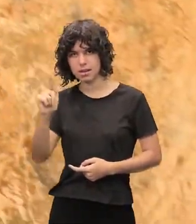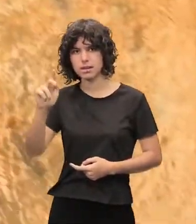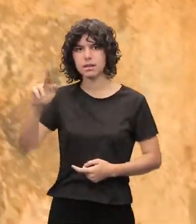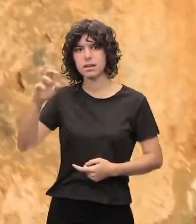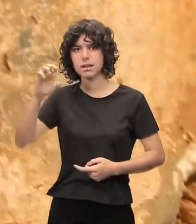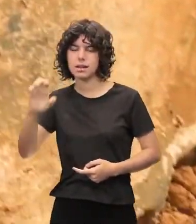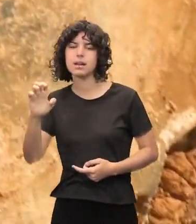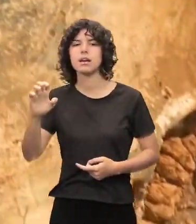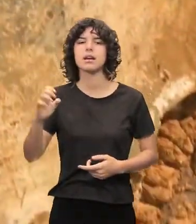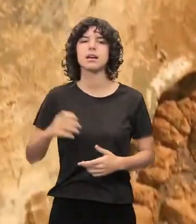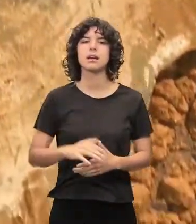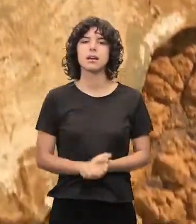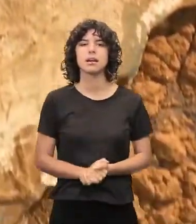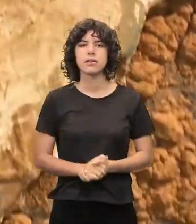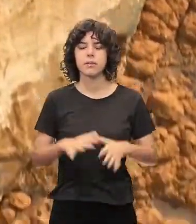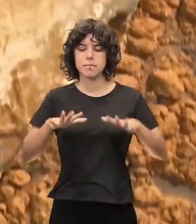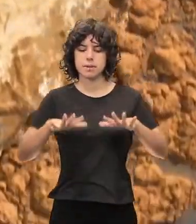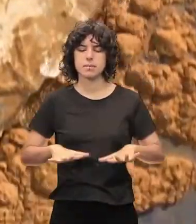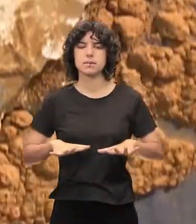vai permanecer